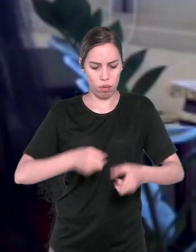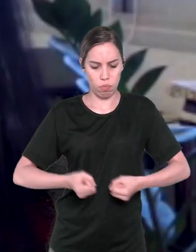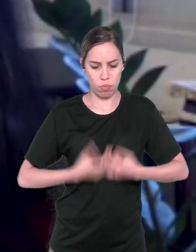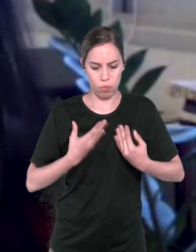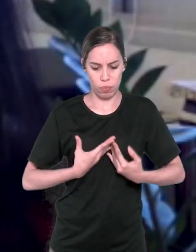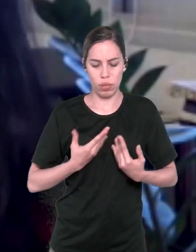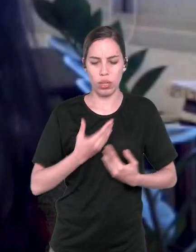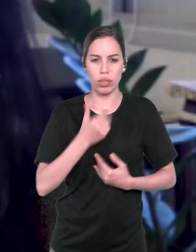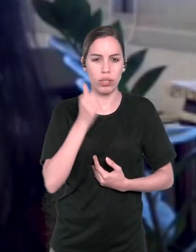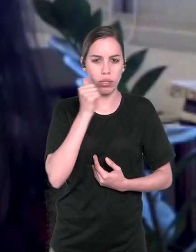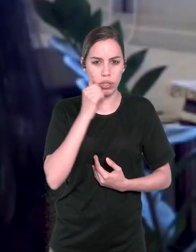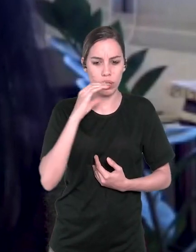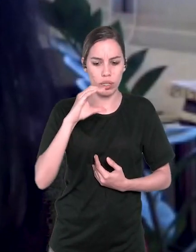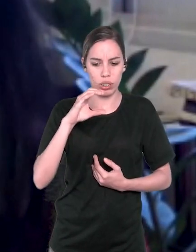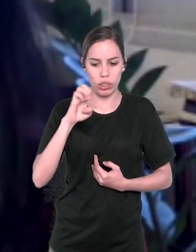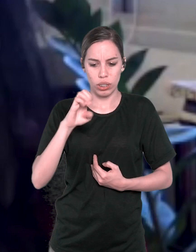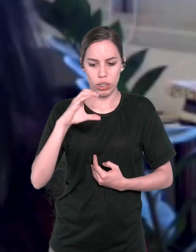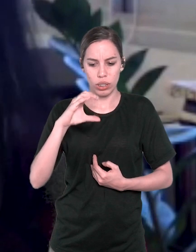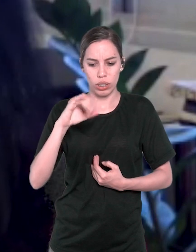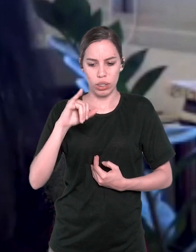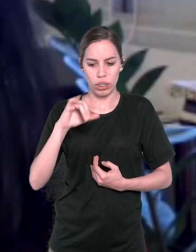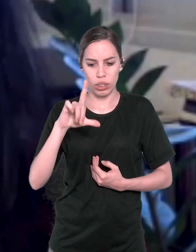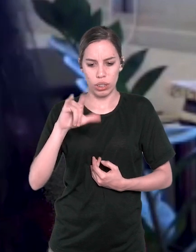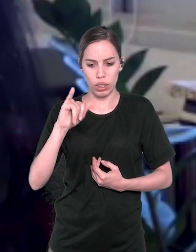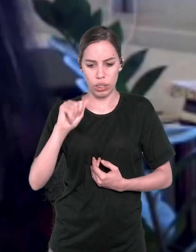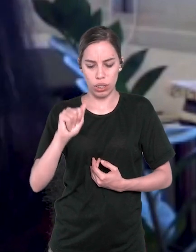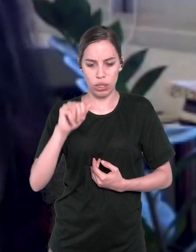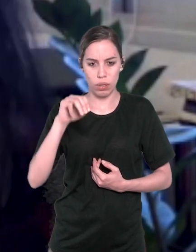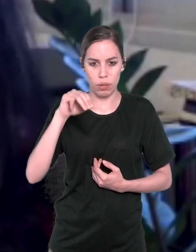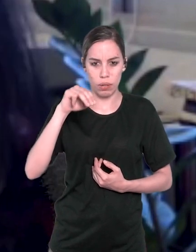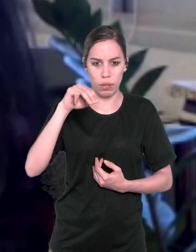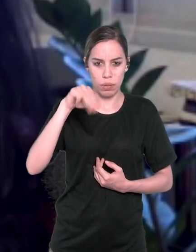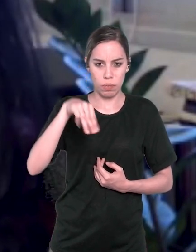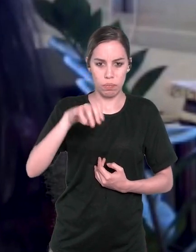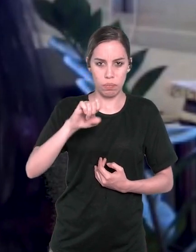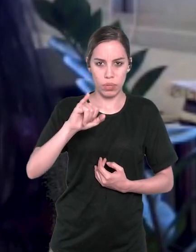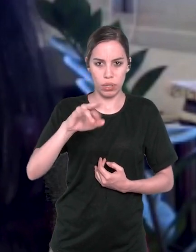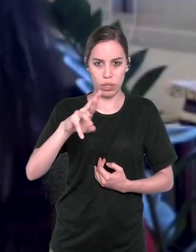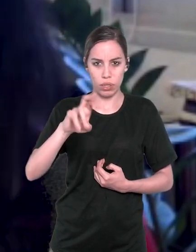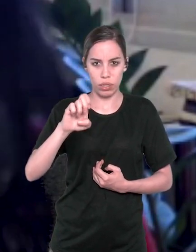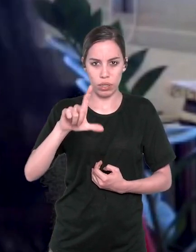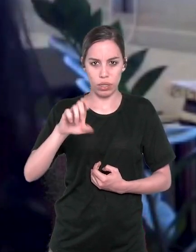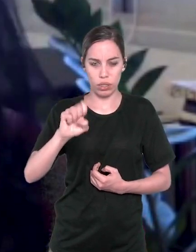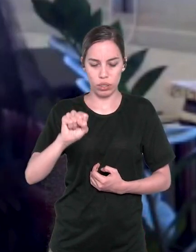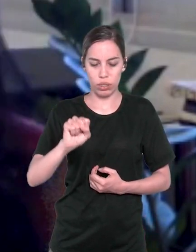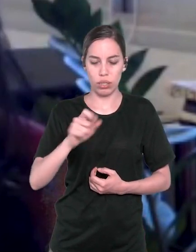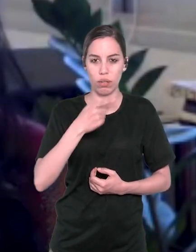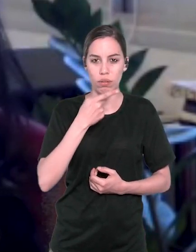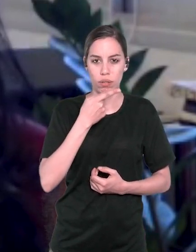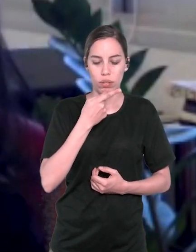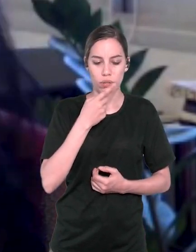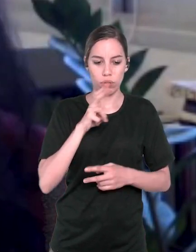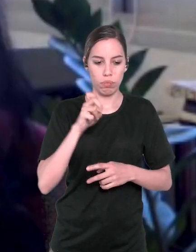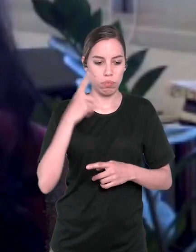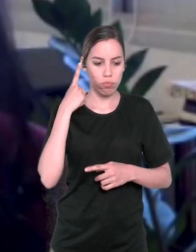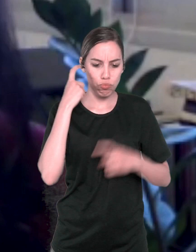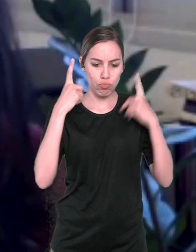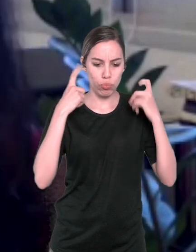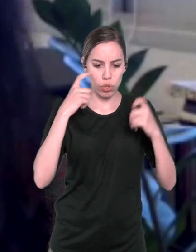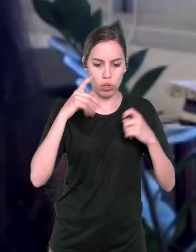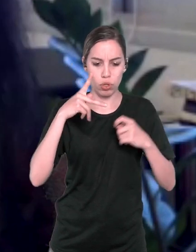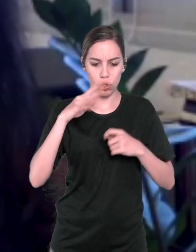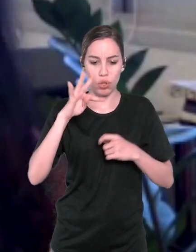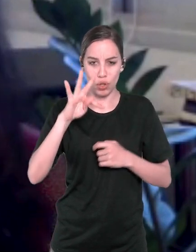Cecília Meirelles, O Toque-Toque dos Tamanquinhos, né, que eu fiquei fascinada